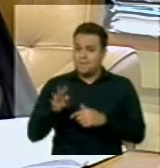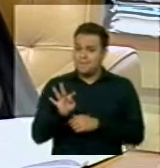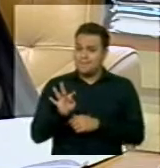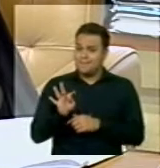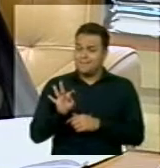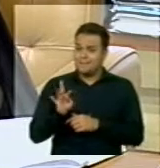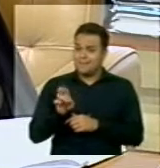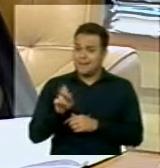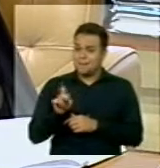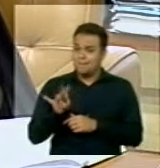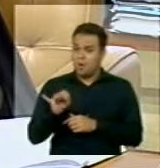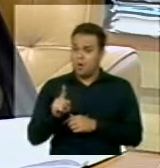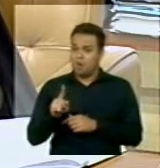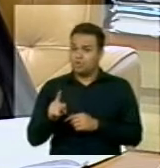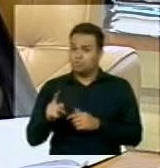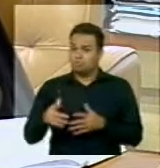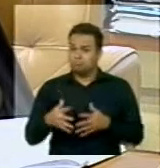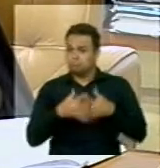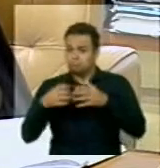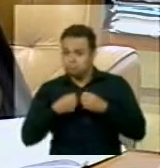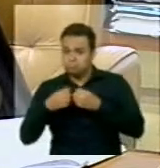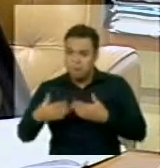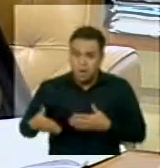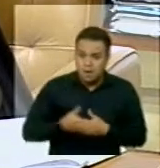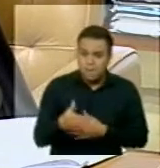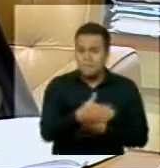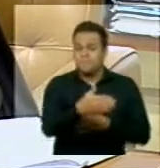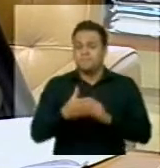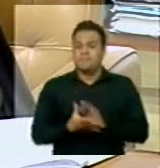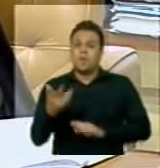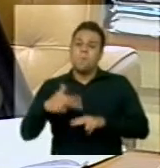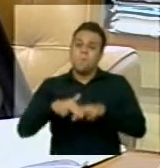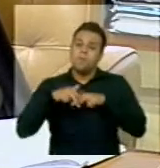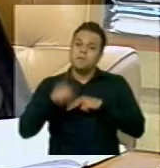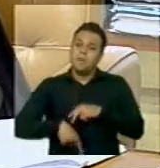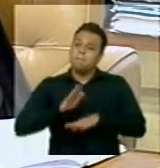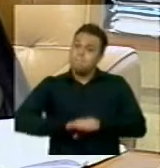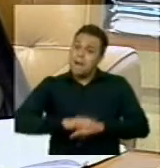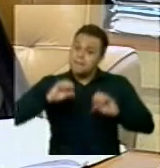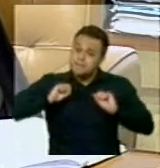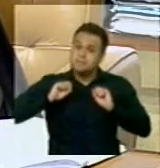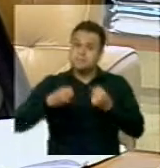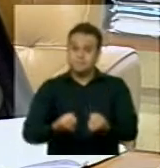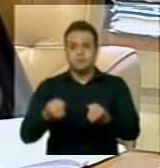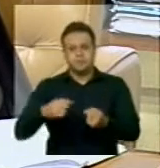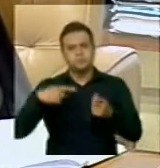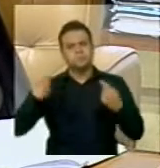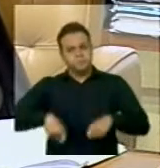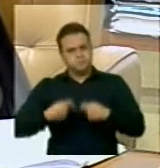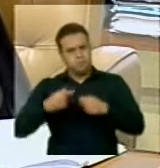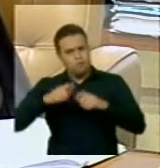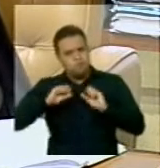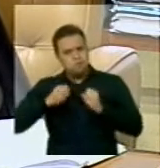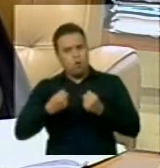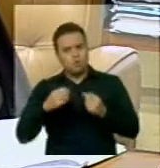vistoria in loco, em muitos casos, vai demandar aí esforços enormes para